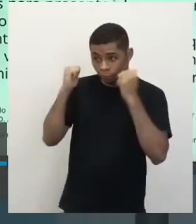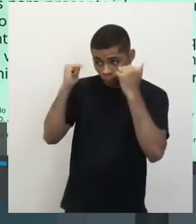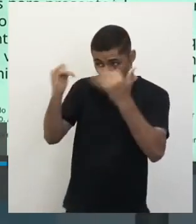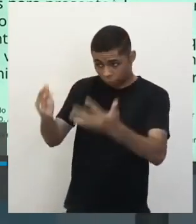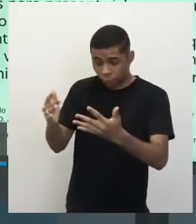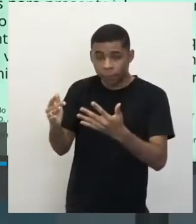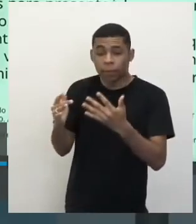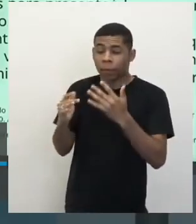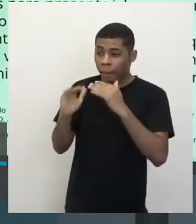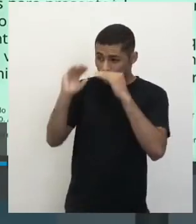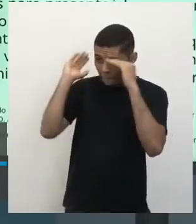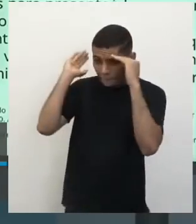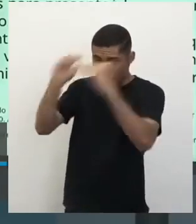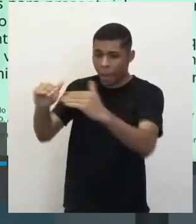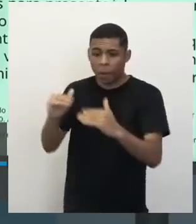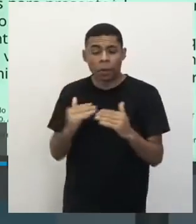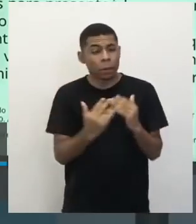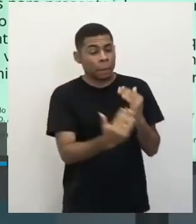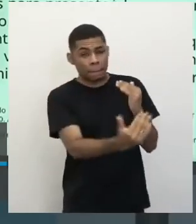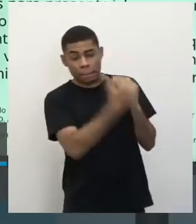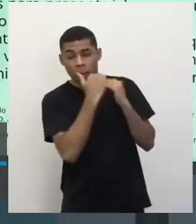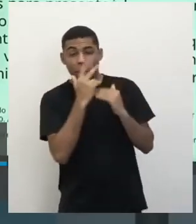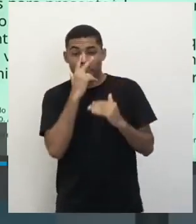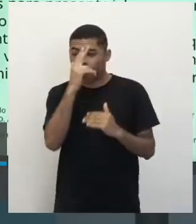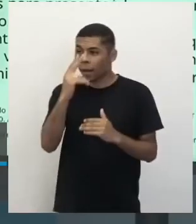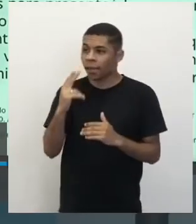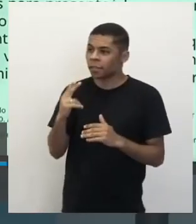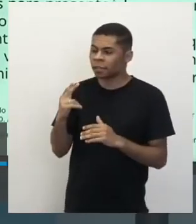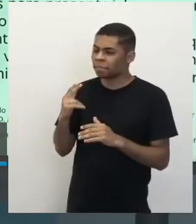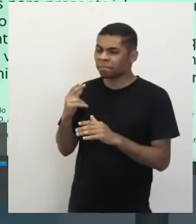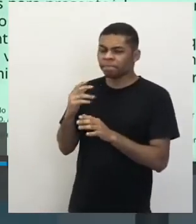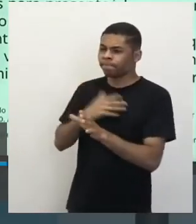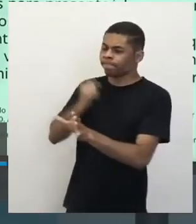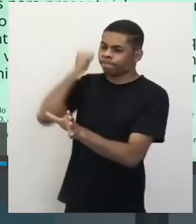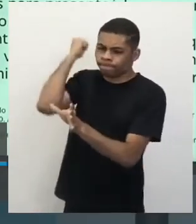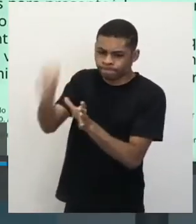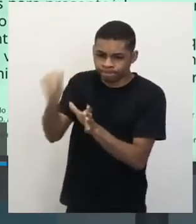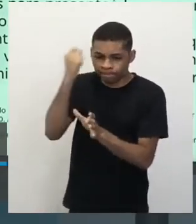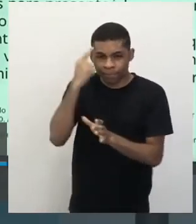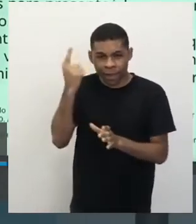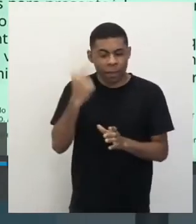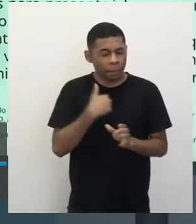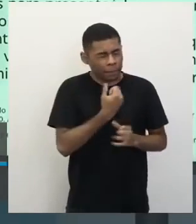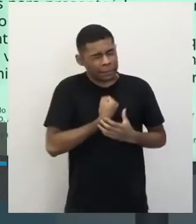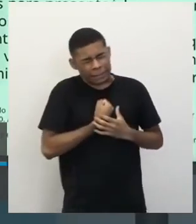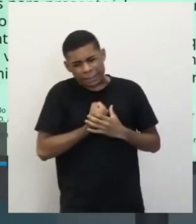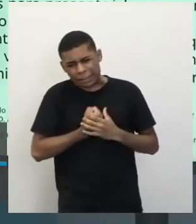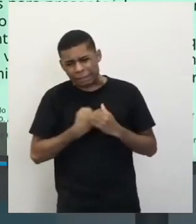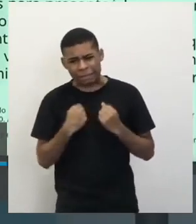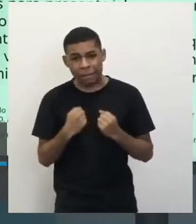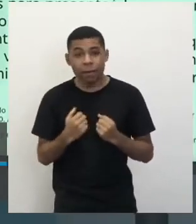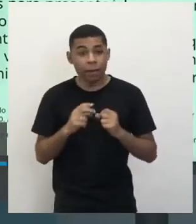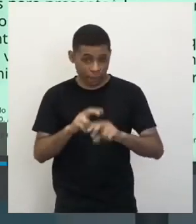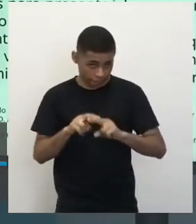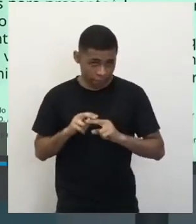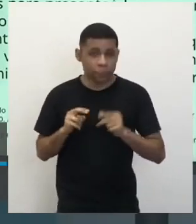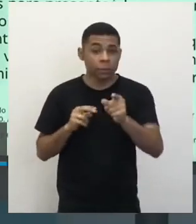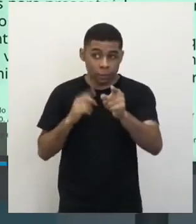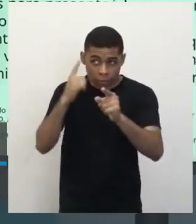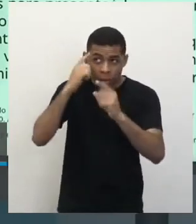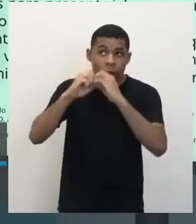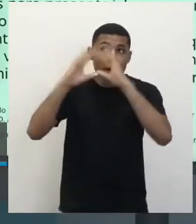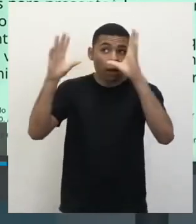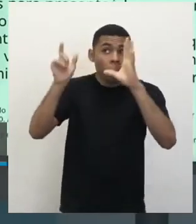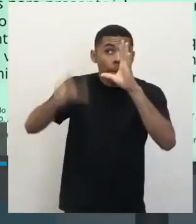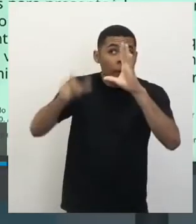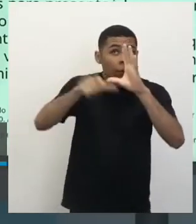você ofende a pessoa, você está entrando num sentimento na terra de outra, né? E aí eu coloquei o texto não só para vocês analisarem as personagens, as